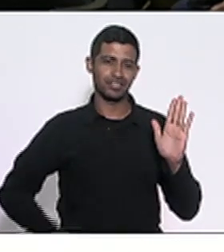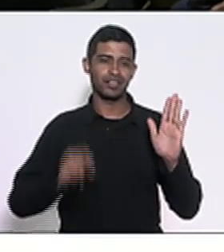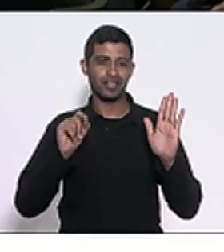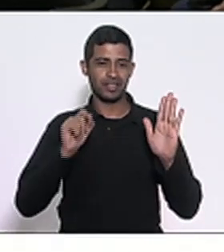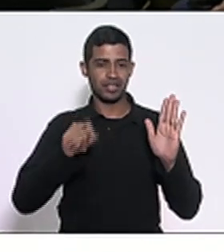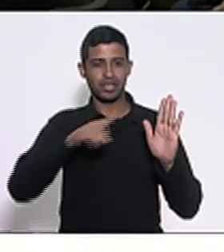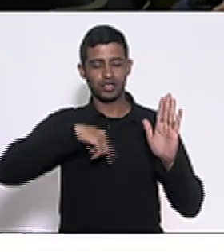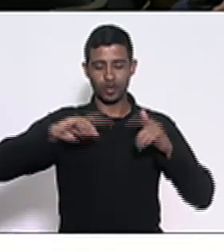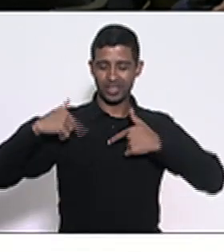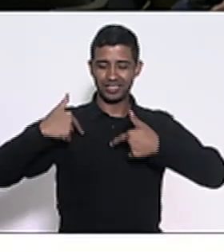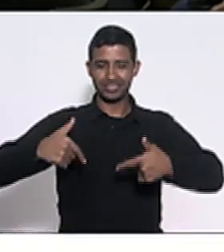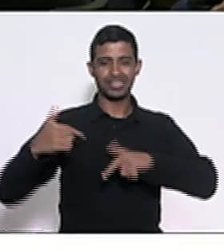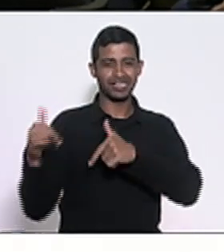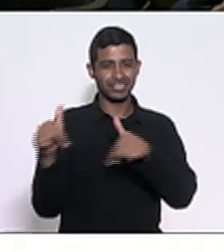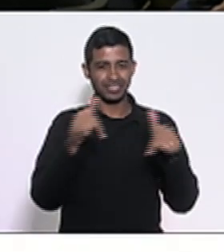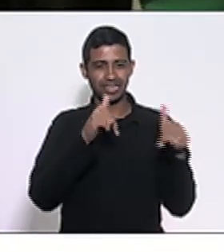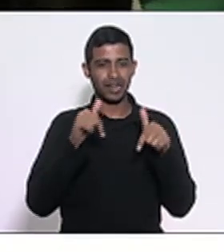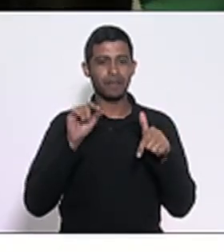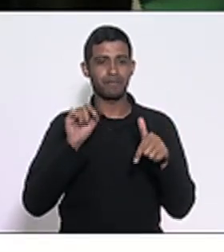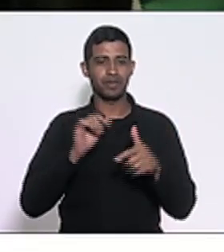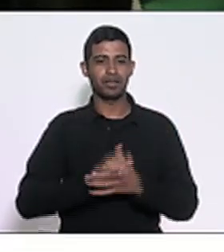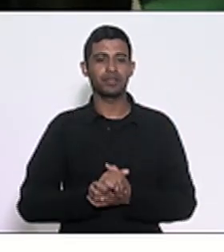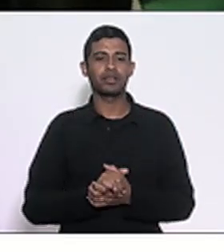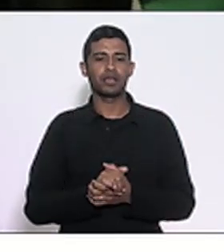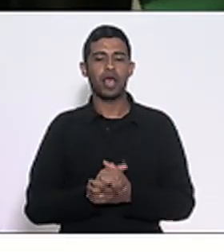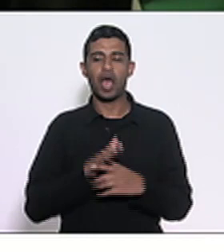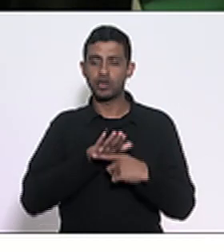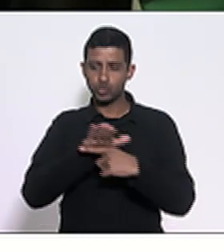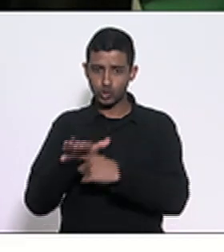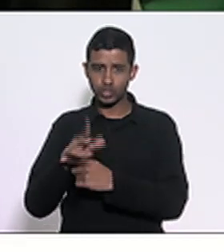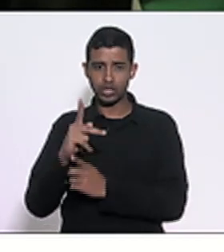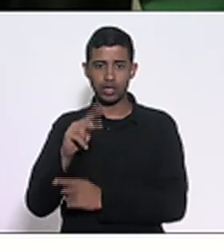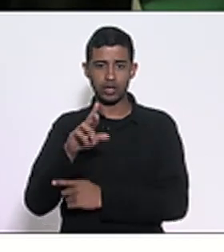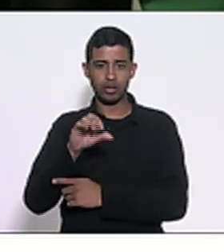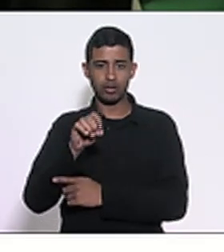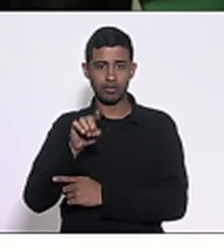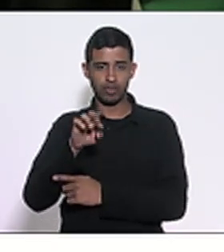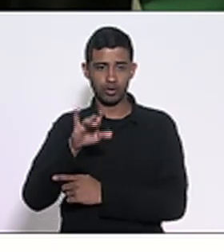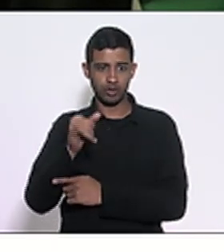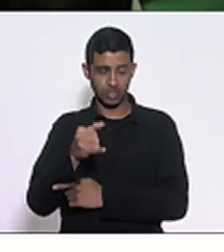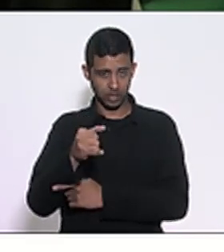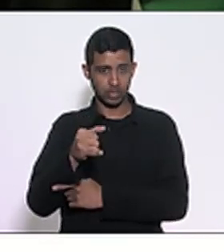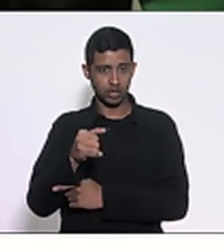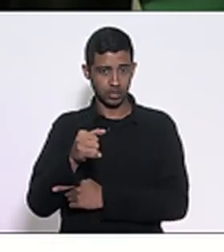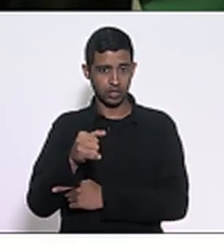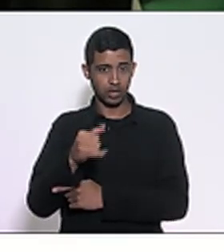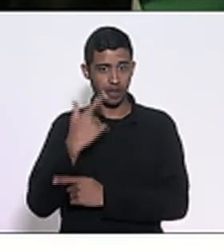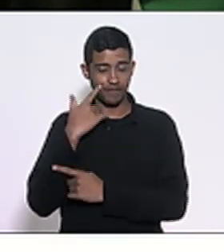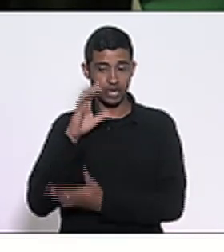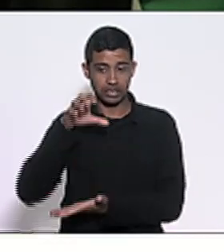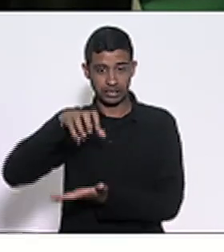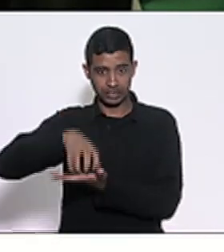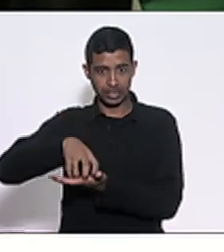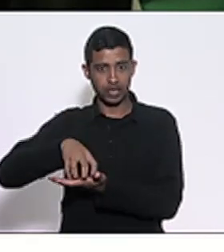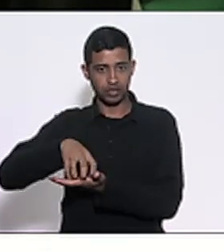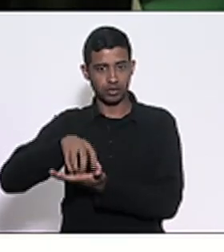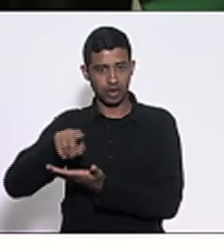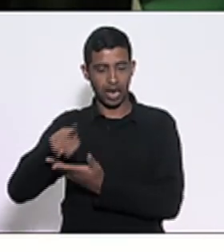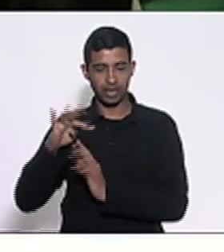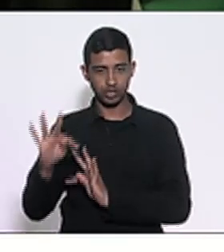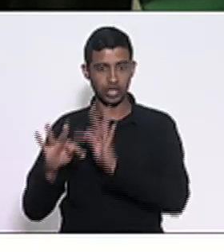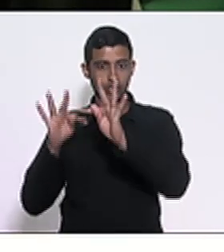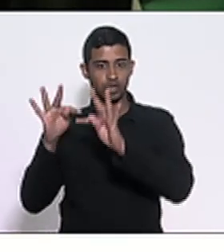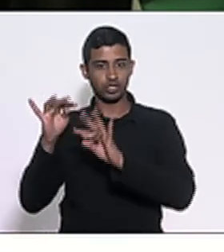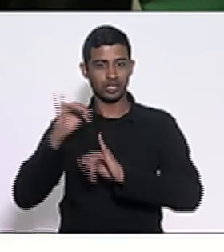no sentido do fortalecimento do Proderj e do seu pleno reconhecimento como o centro nervoso de tecnologia da